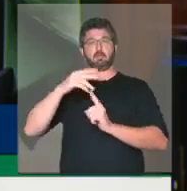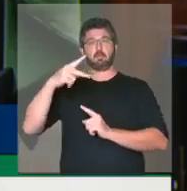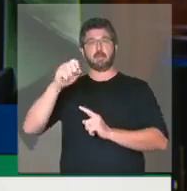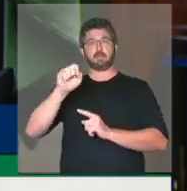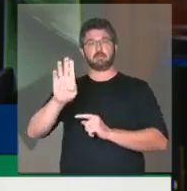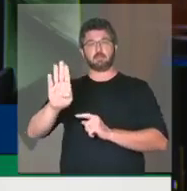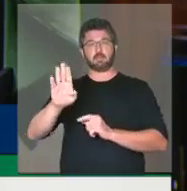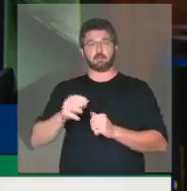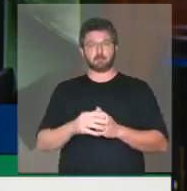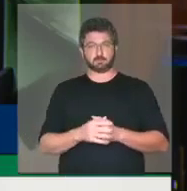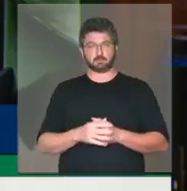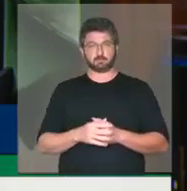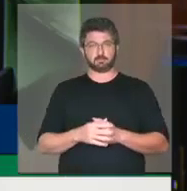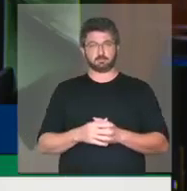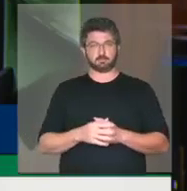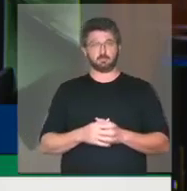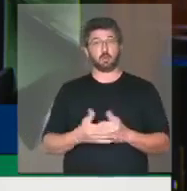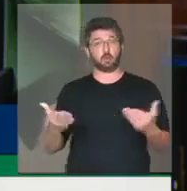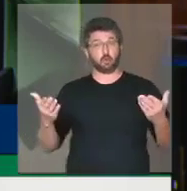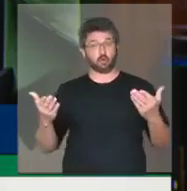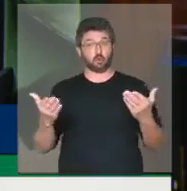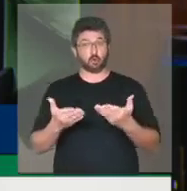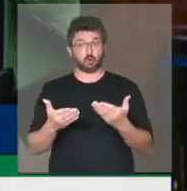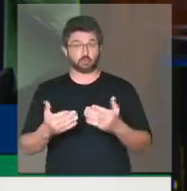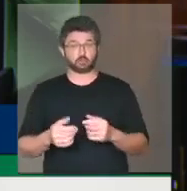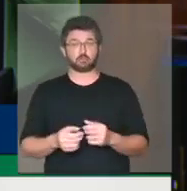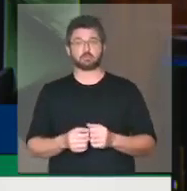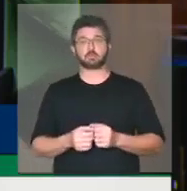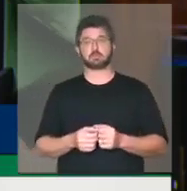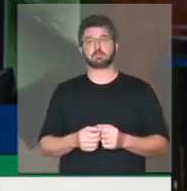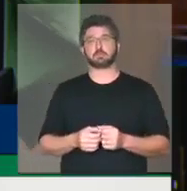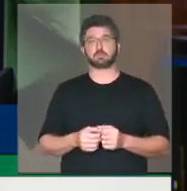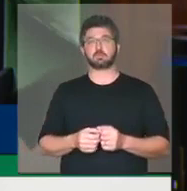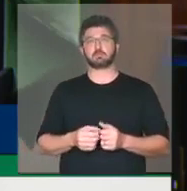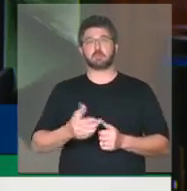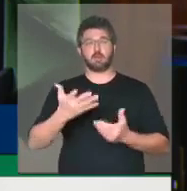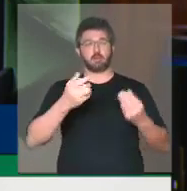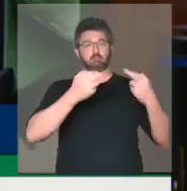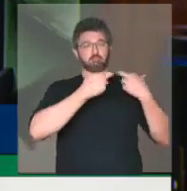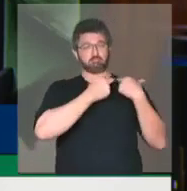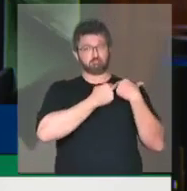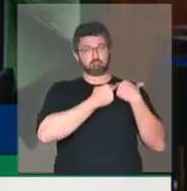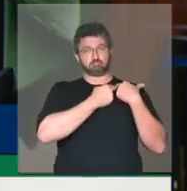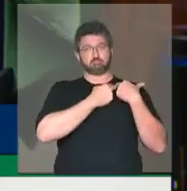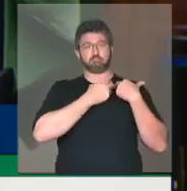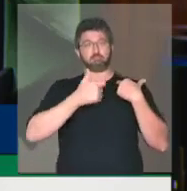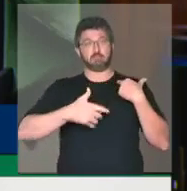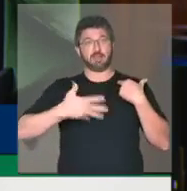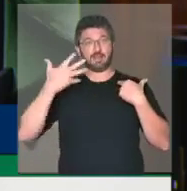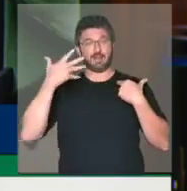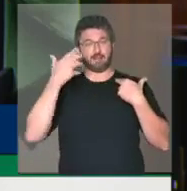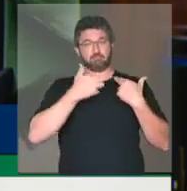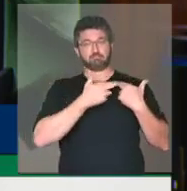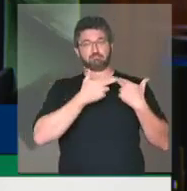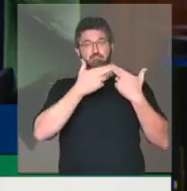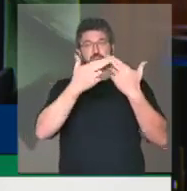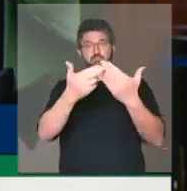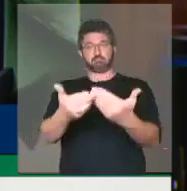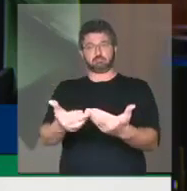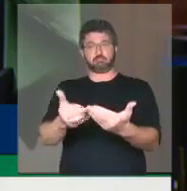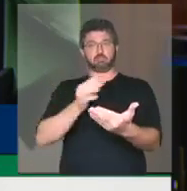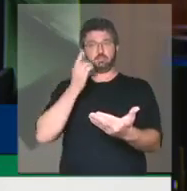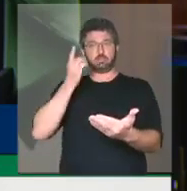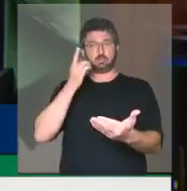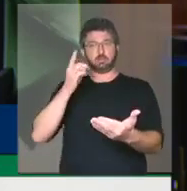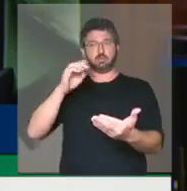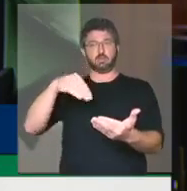Brasileiro, PSB, e hoje estamos passando esse bastão da liderança com muita alegria e orgulho para o